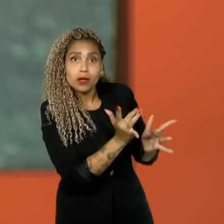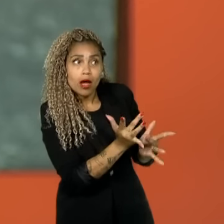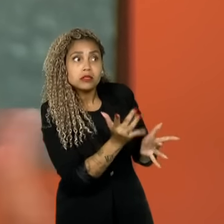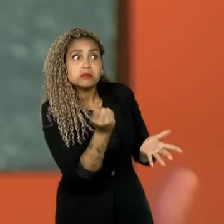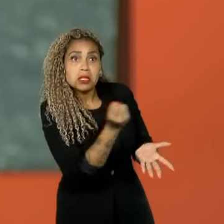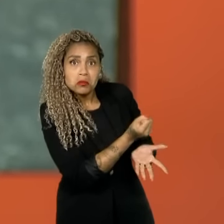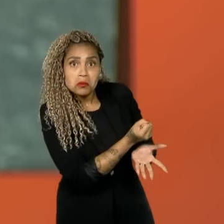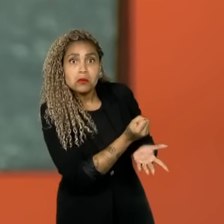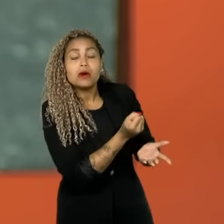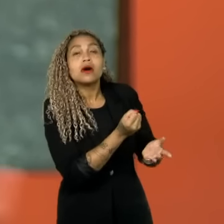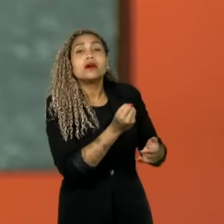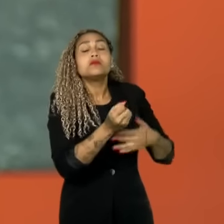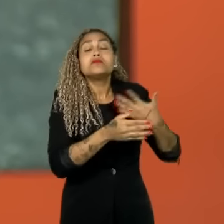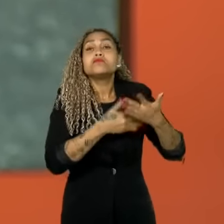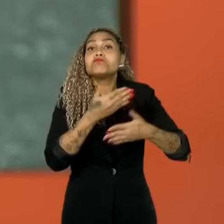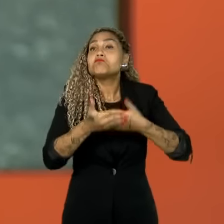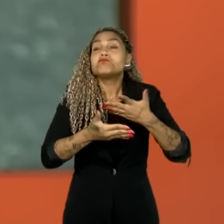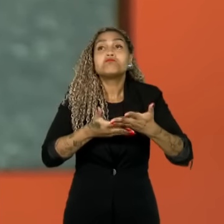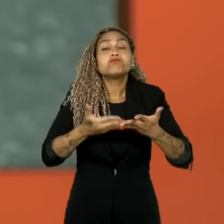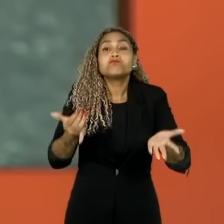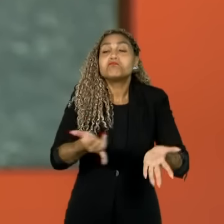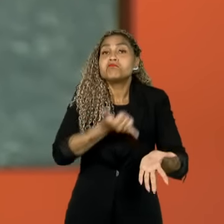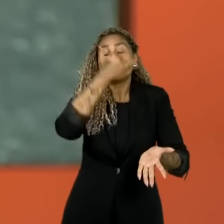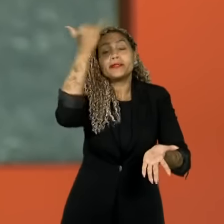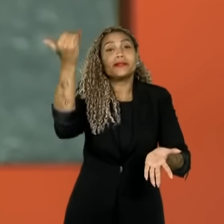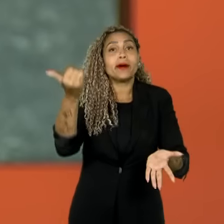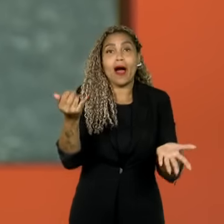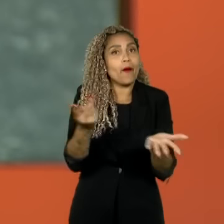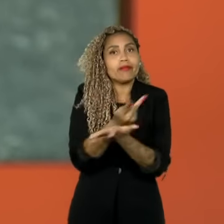pretensão, né, de maneira muito involuntária por parte